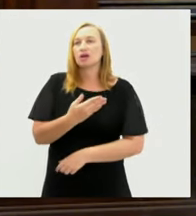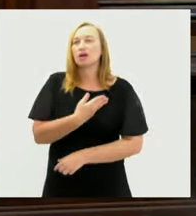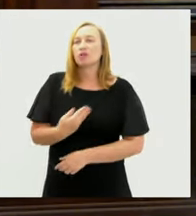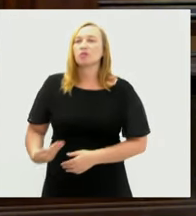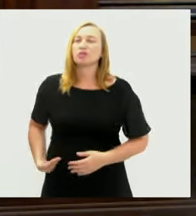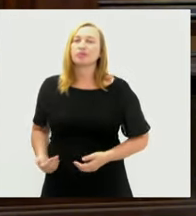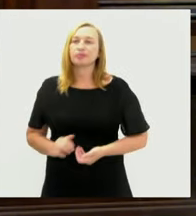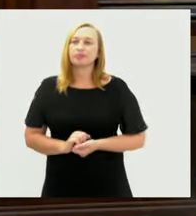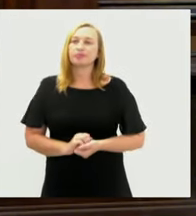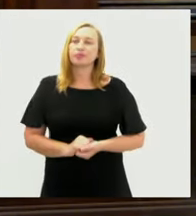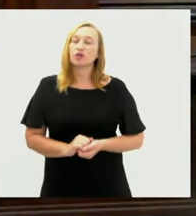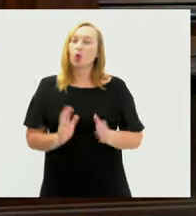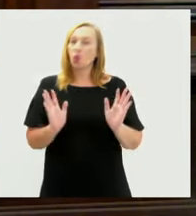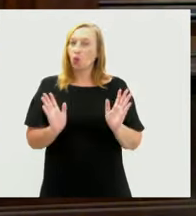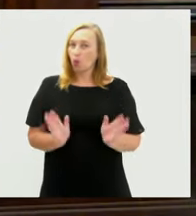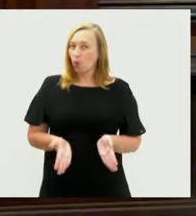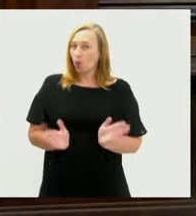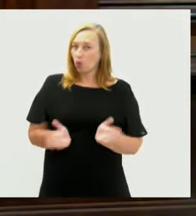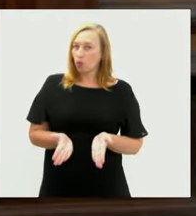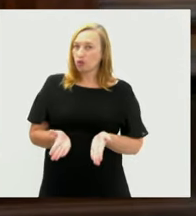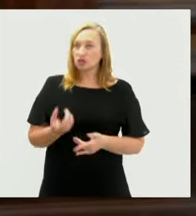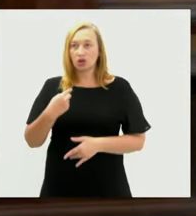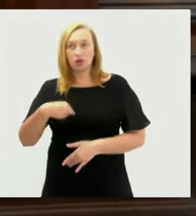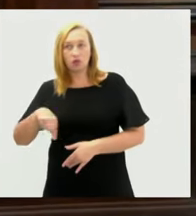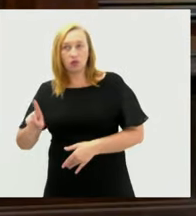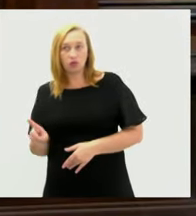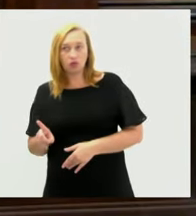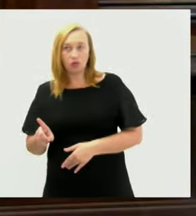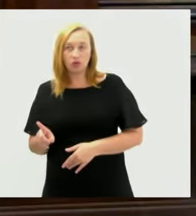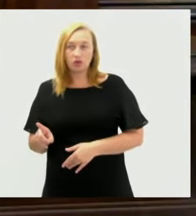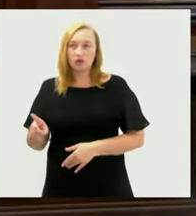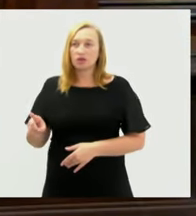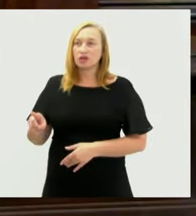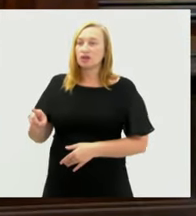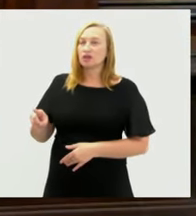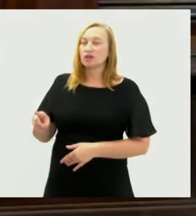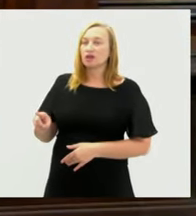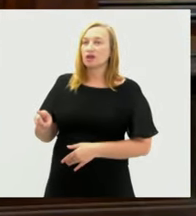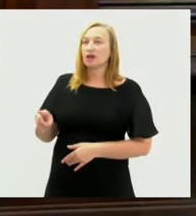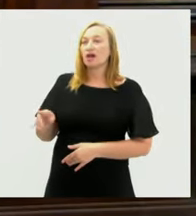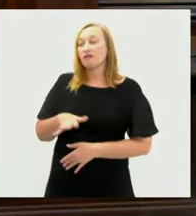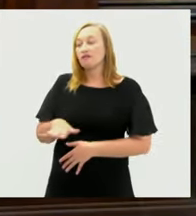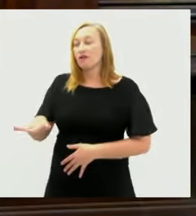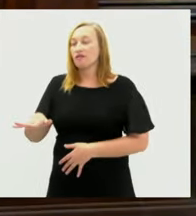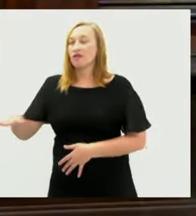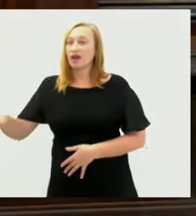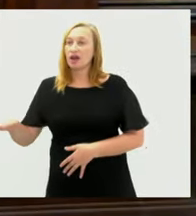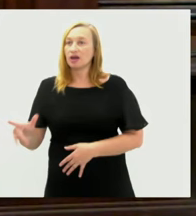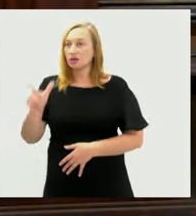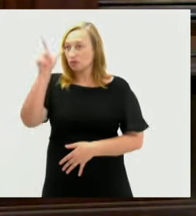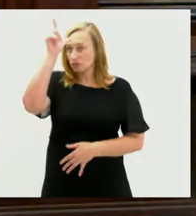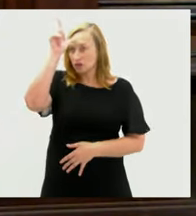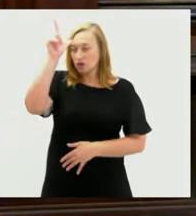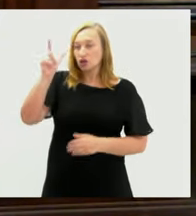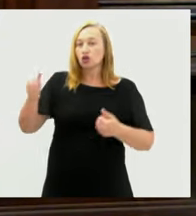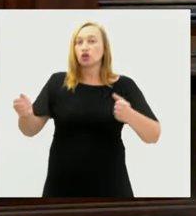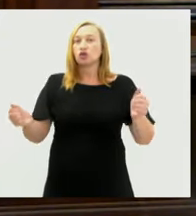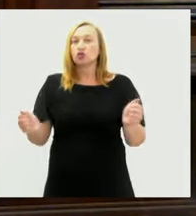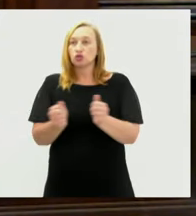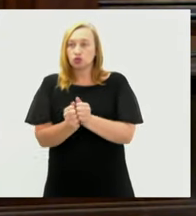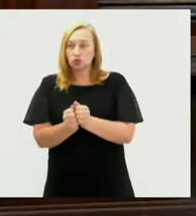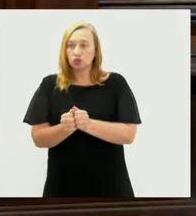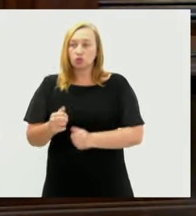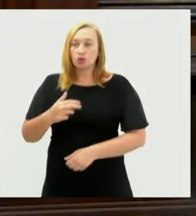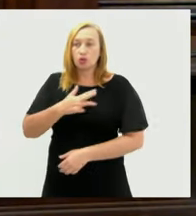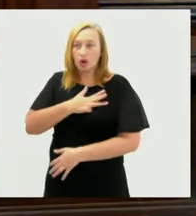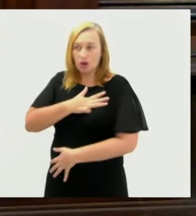ironia, hoje eu estava no complexo de favelas do Alemão, junto ao presidente Lula e o seu corpo